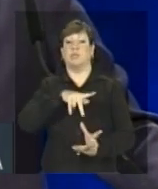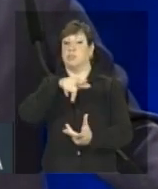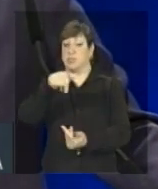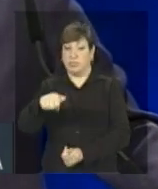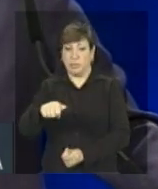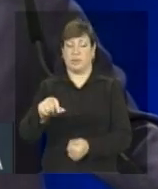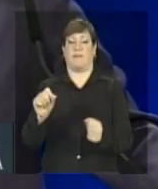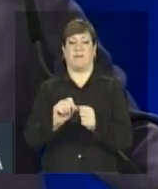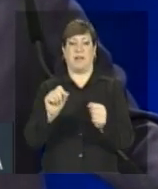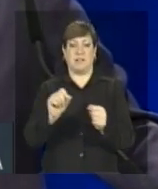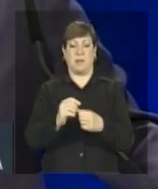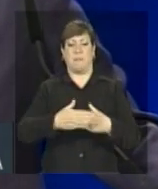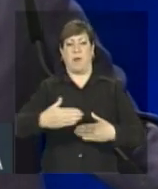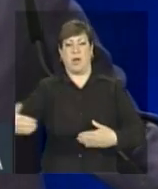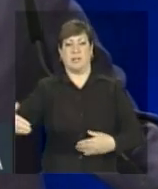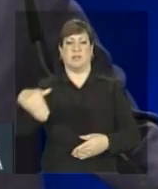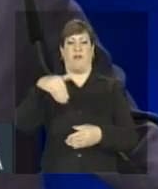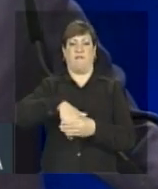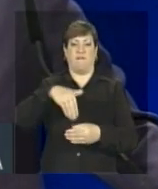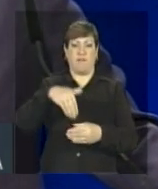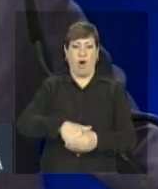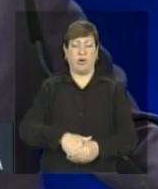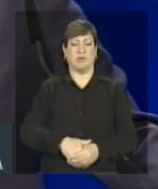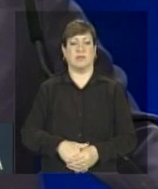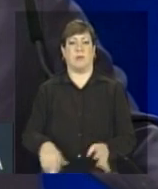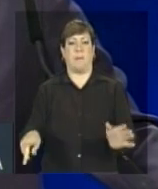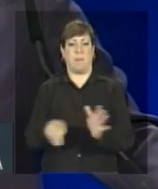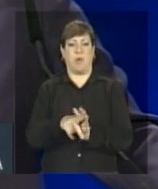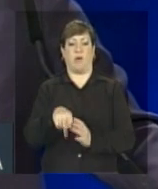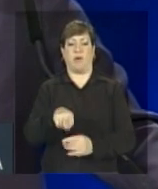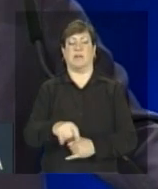processos eleitorais completamente